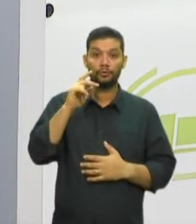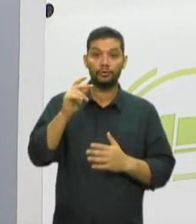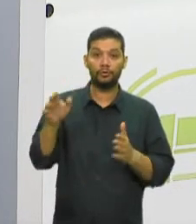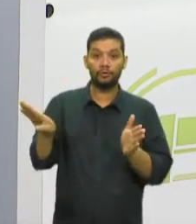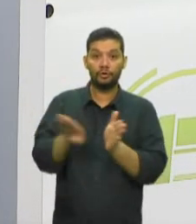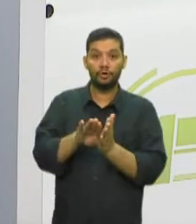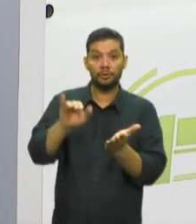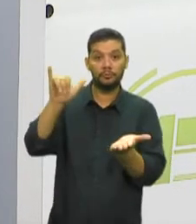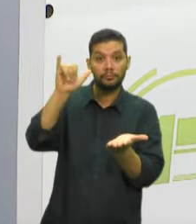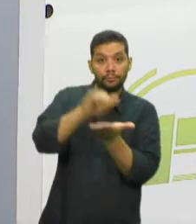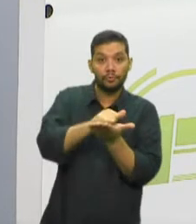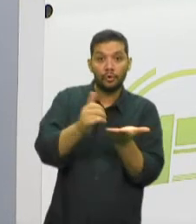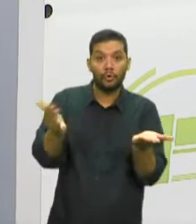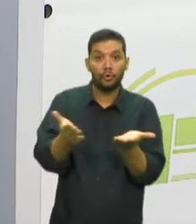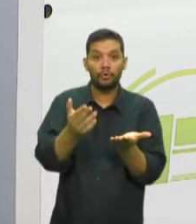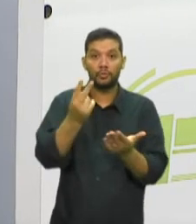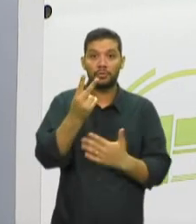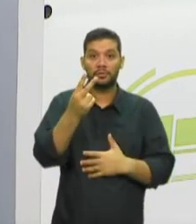mais